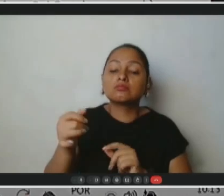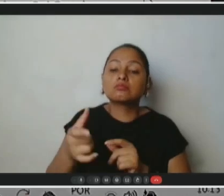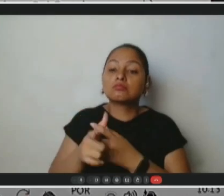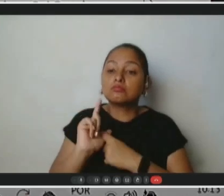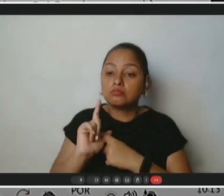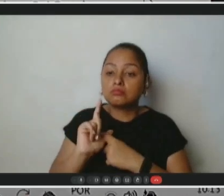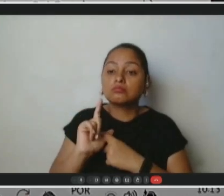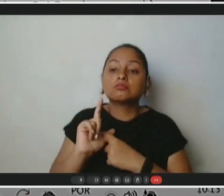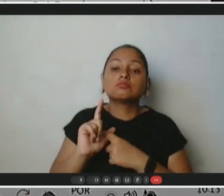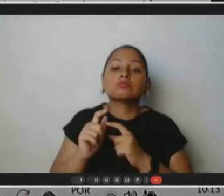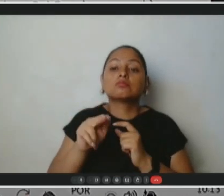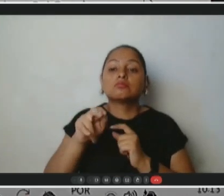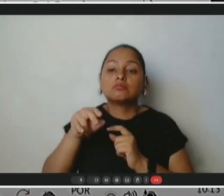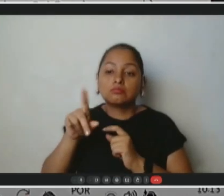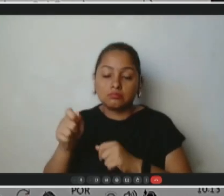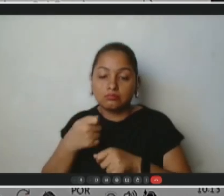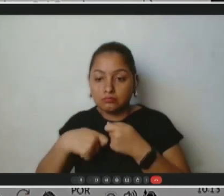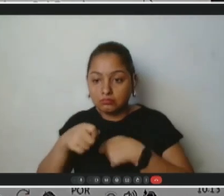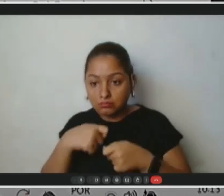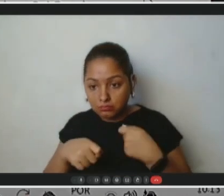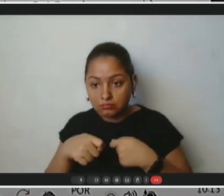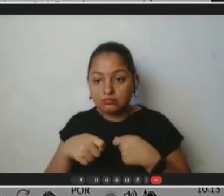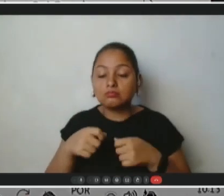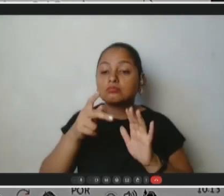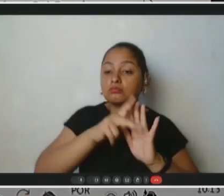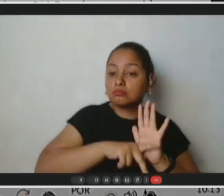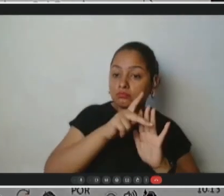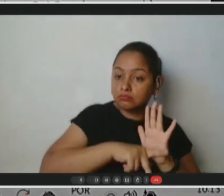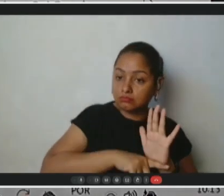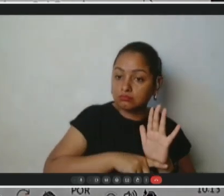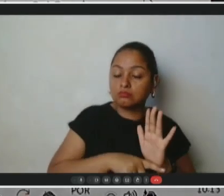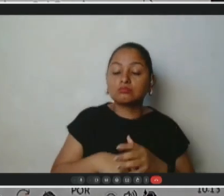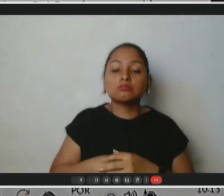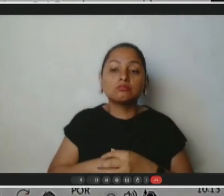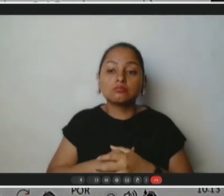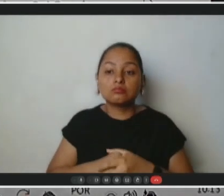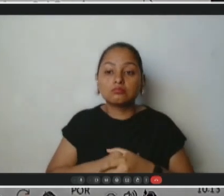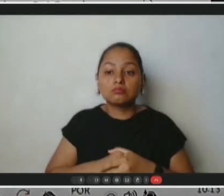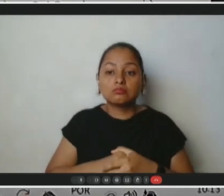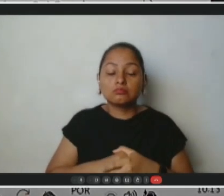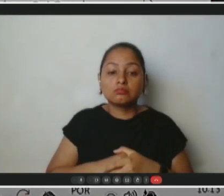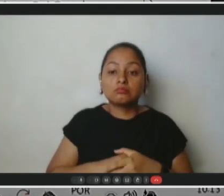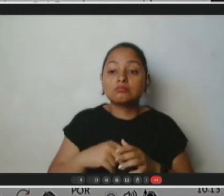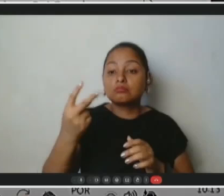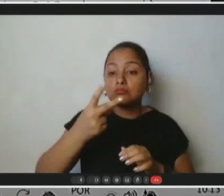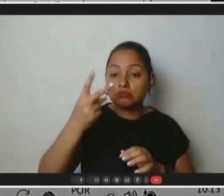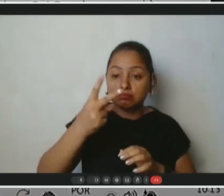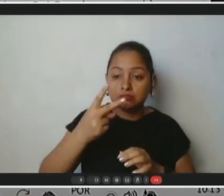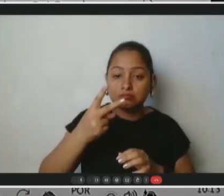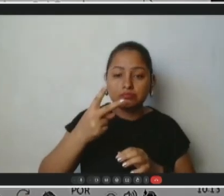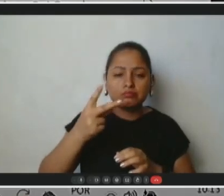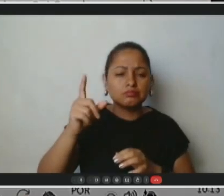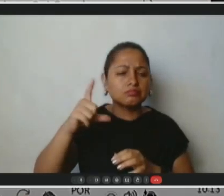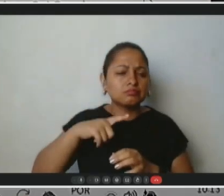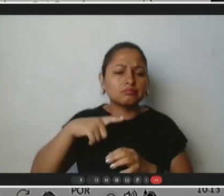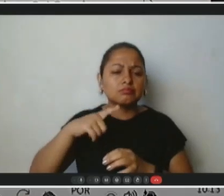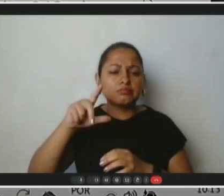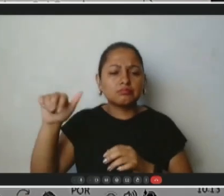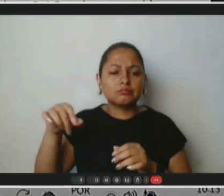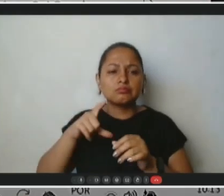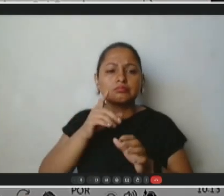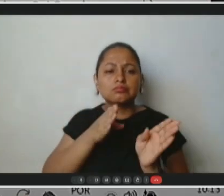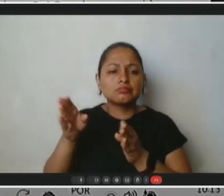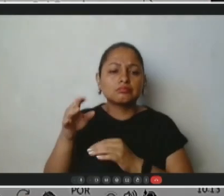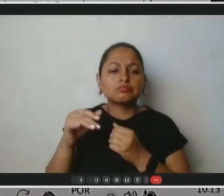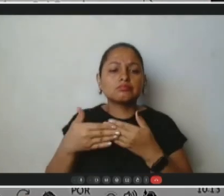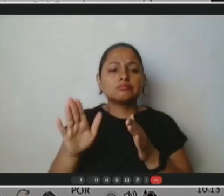unidades orçamentárias, projetos e atividades. Segundo a classificação funcional programática, portaria 042,